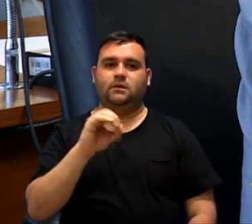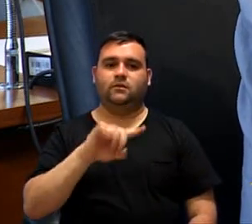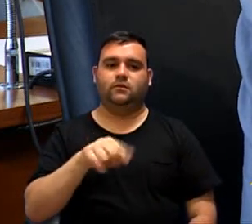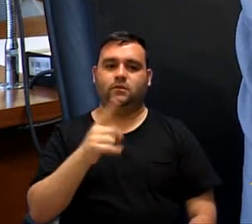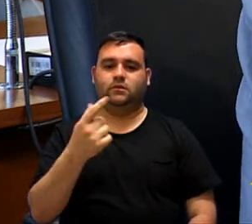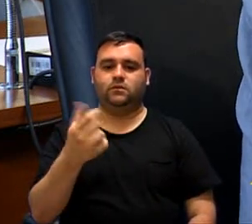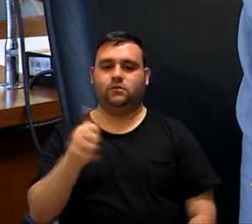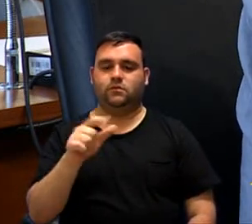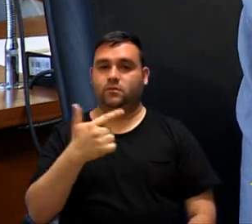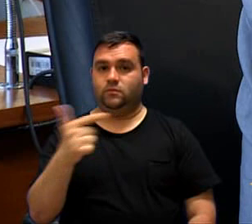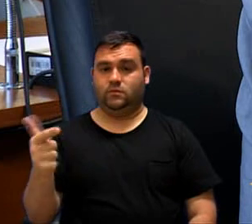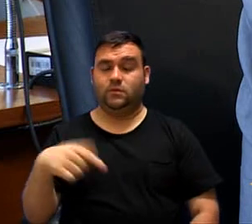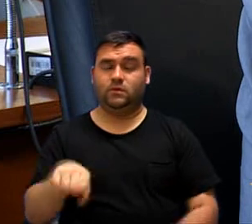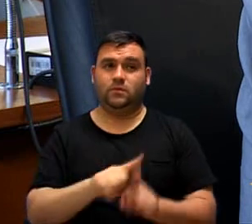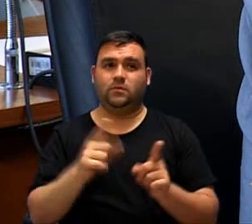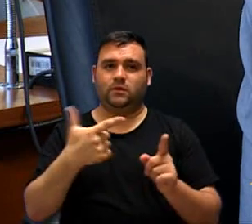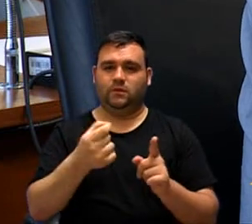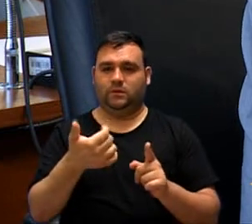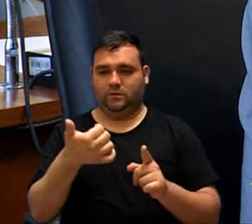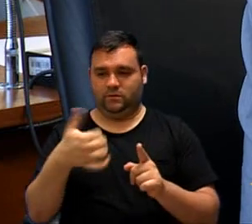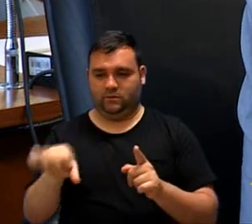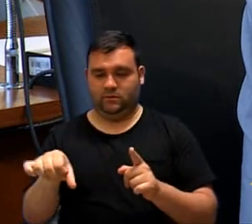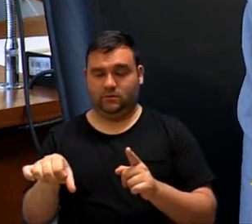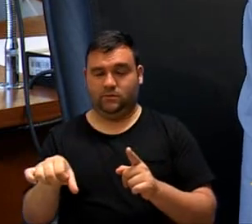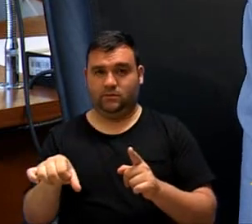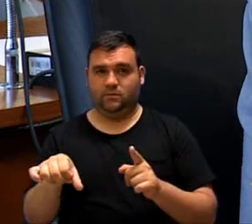que não existia, 2019...